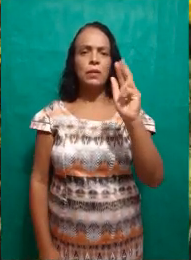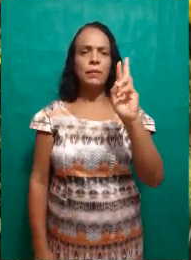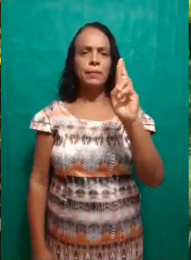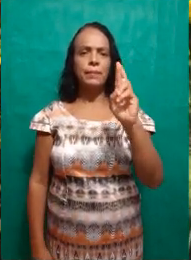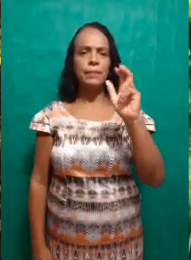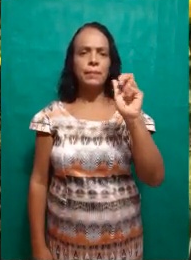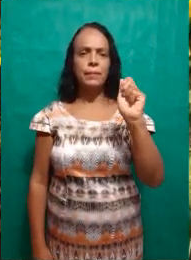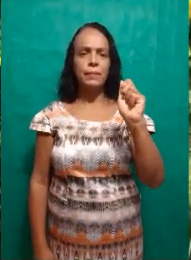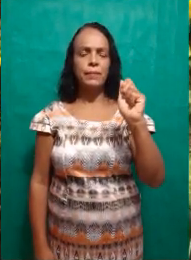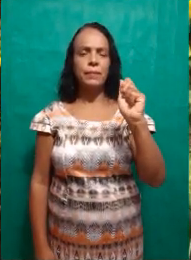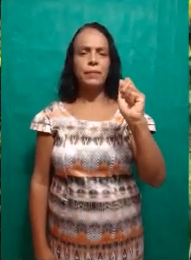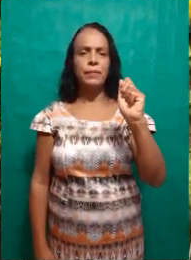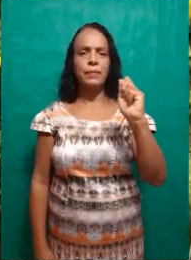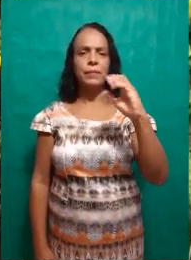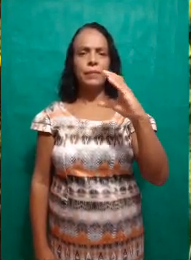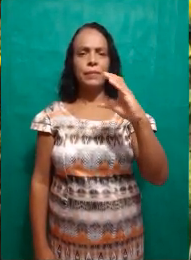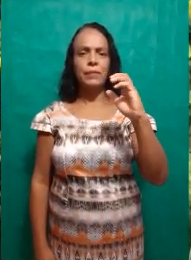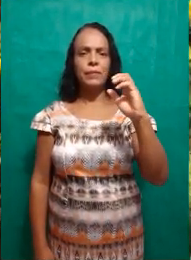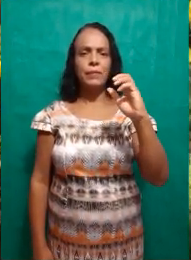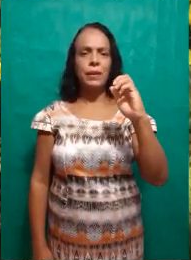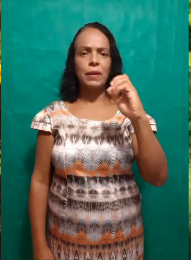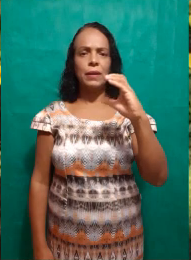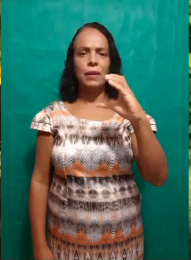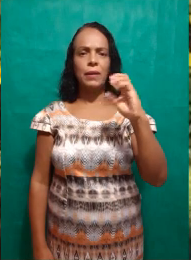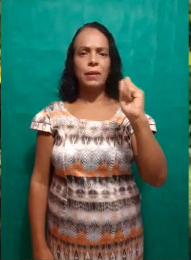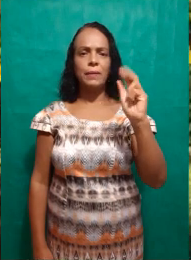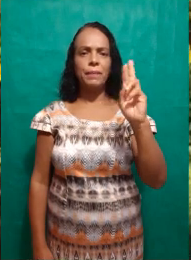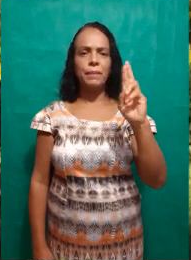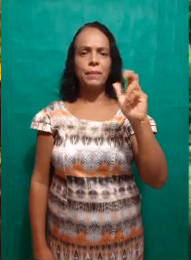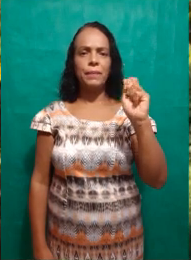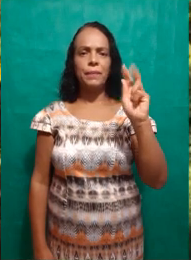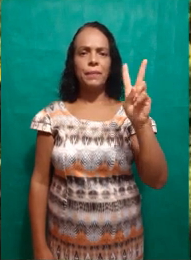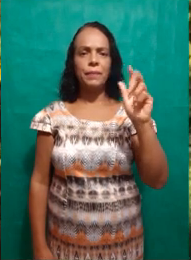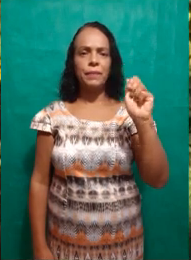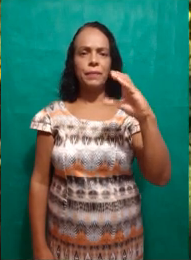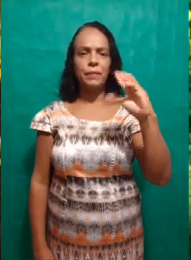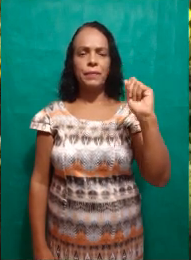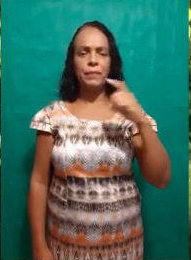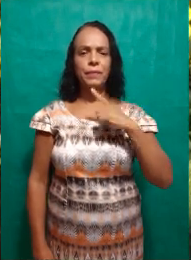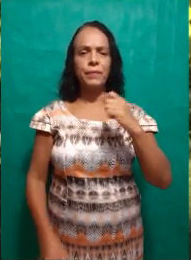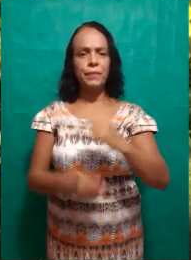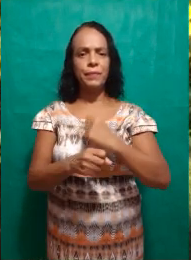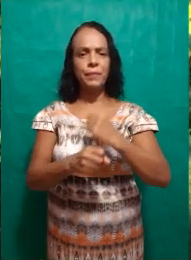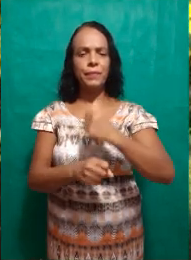Caravaca. Daí foi tudo nesse período, no ano de